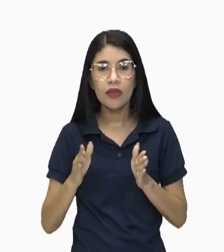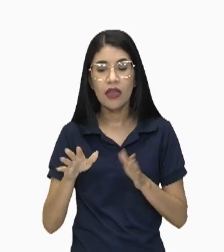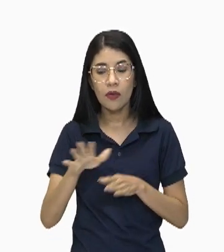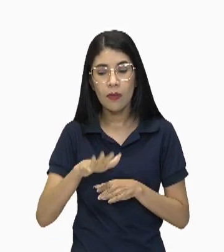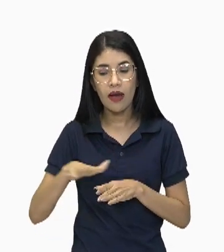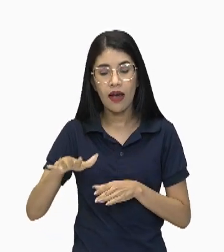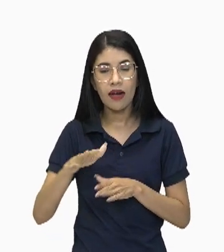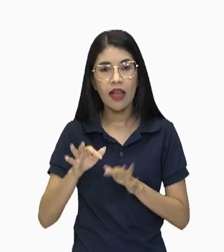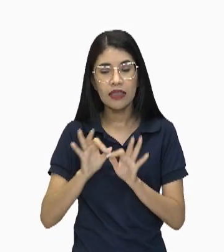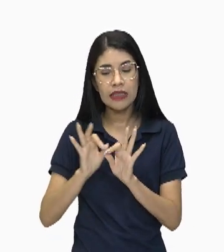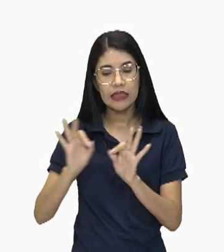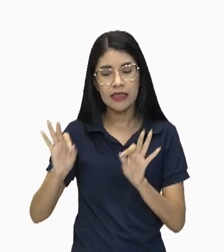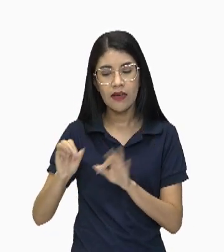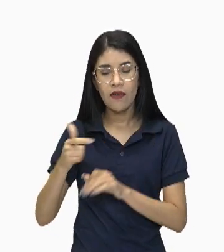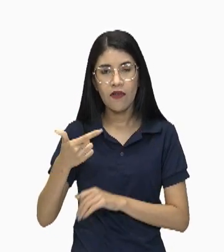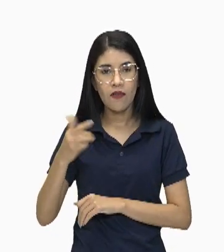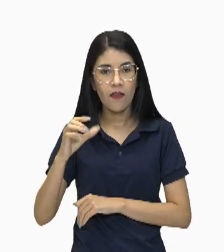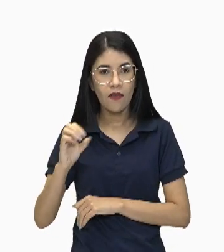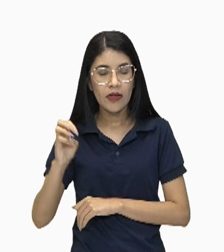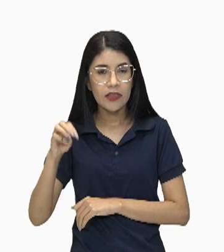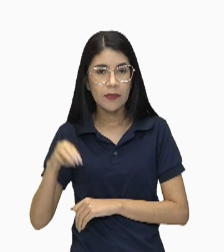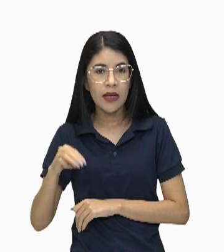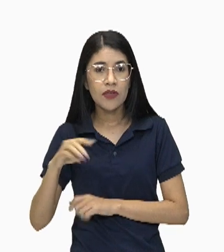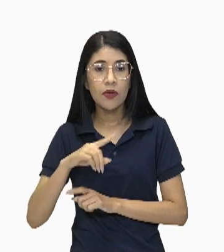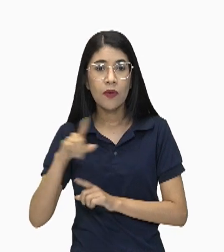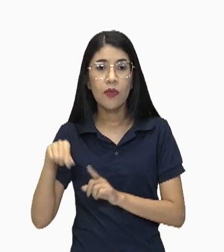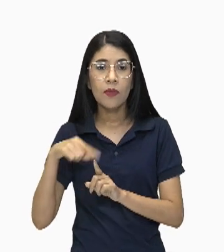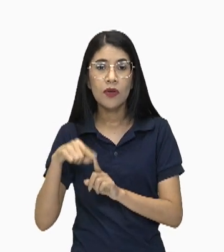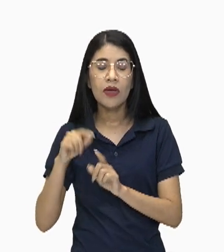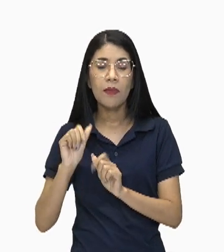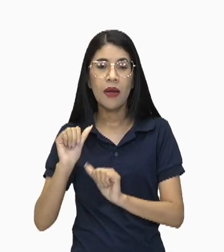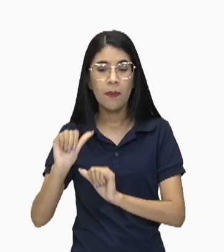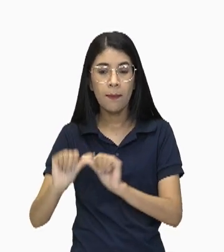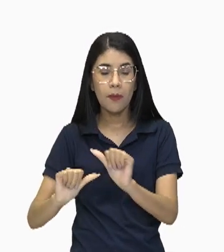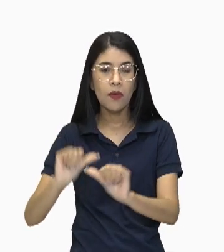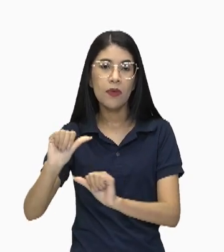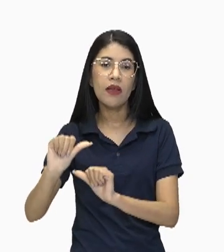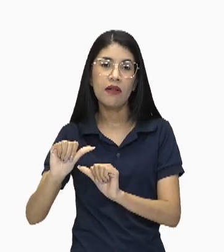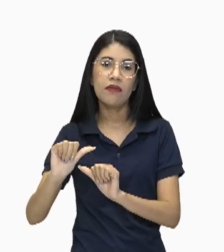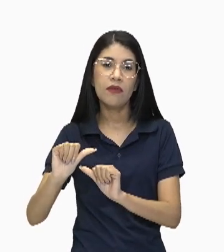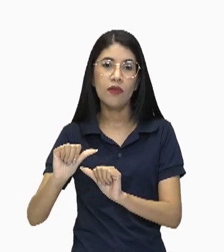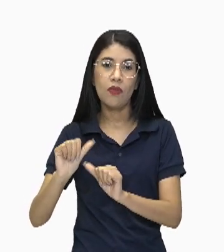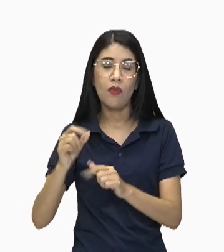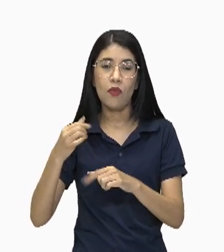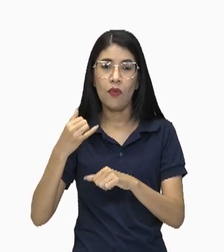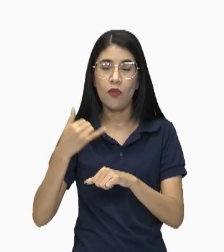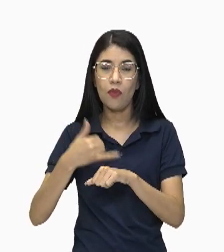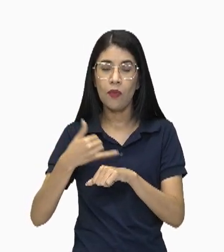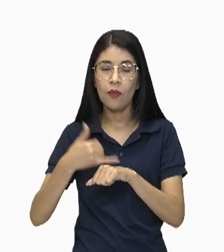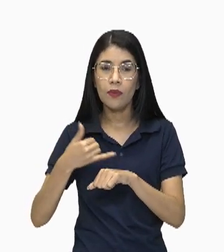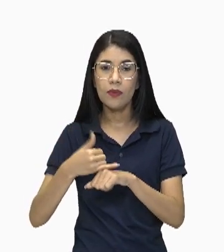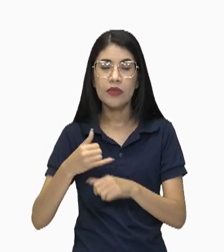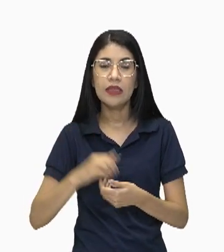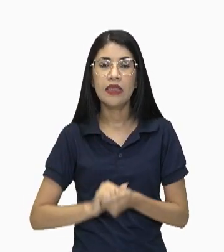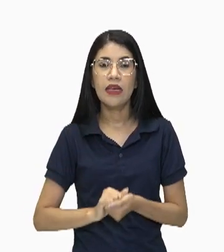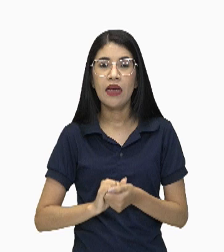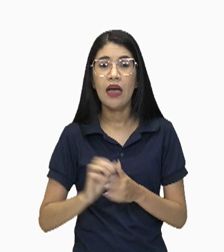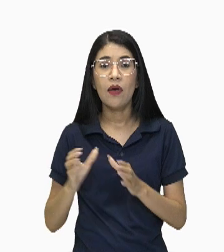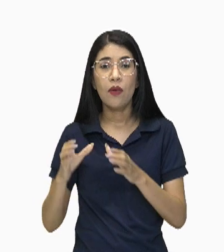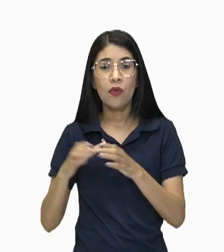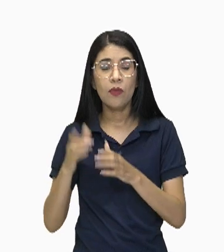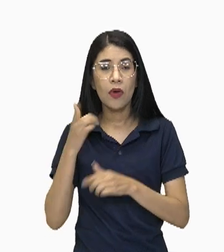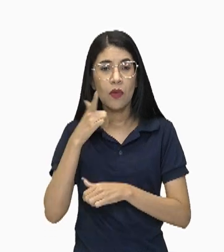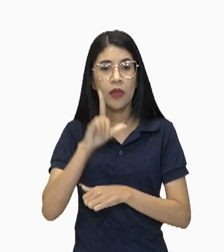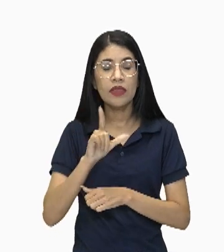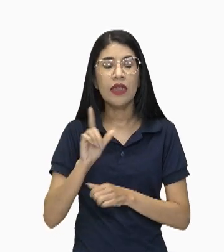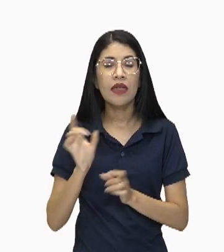20 metros destinada à troca da posse do bastão. A equipe vencedora é aquela que completar o ciclo